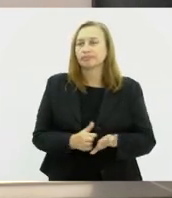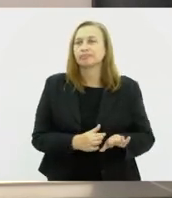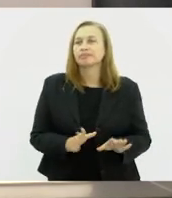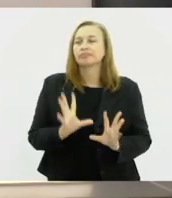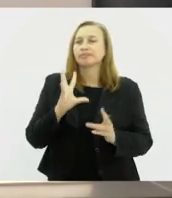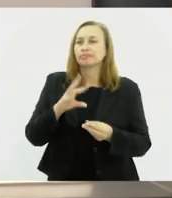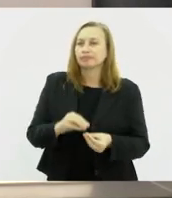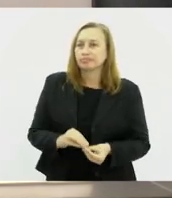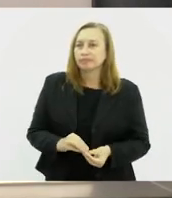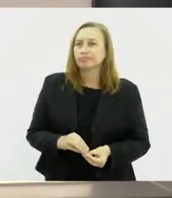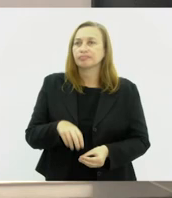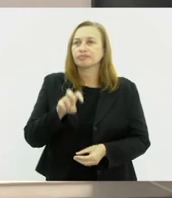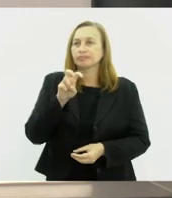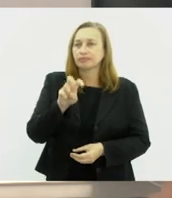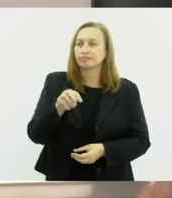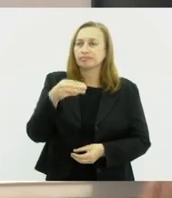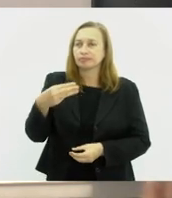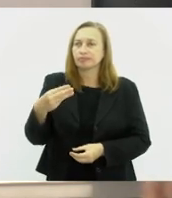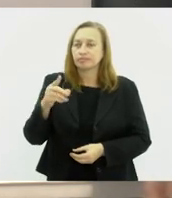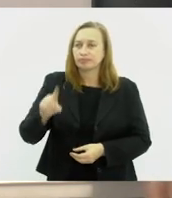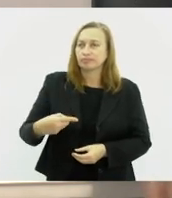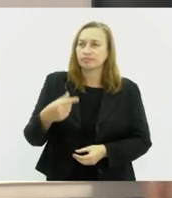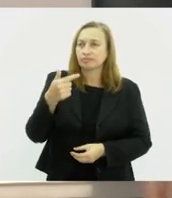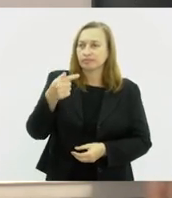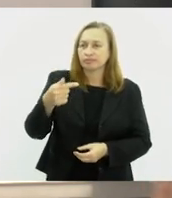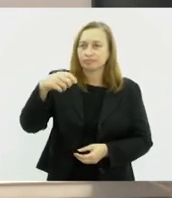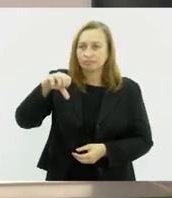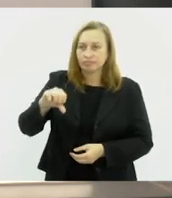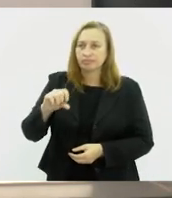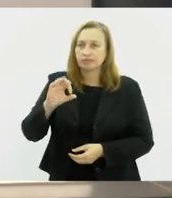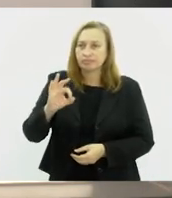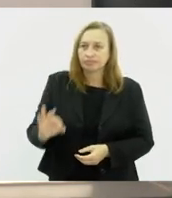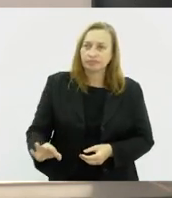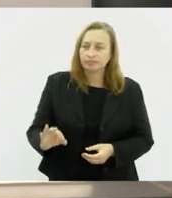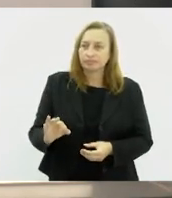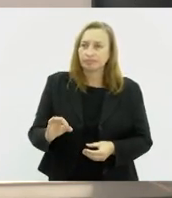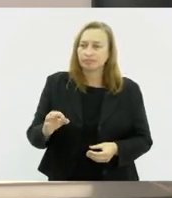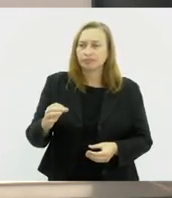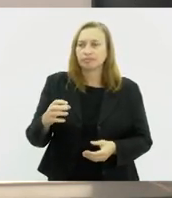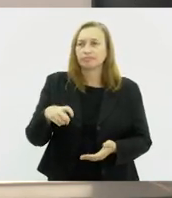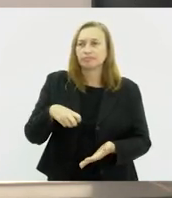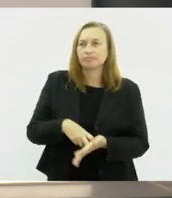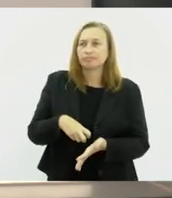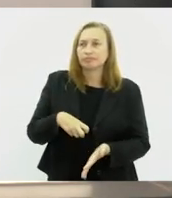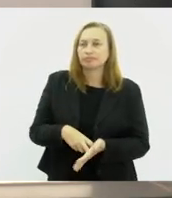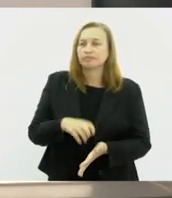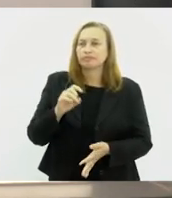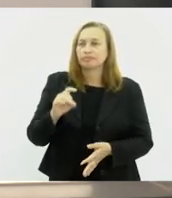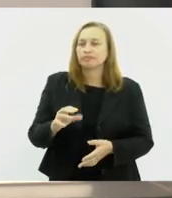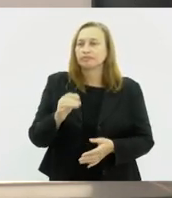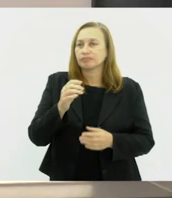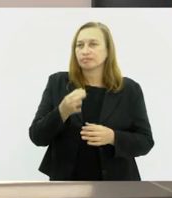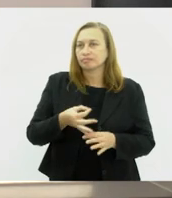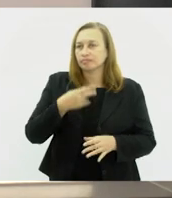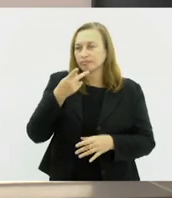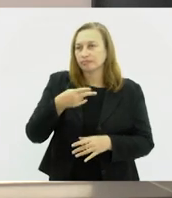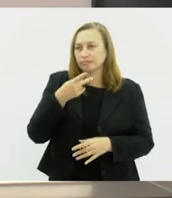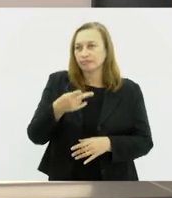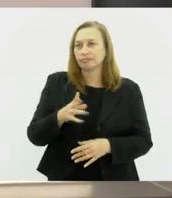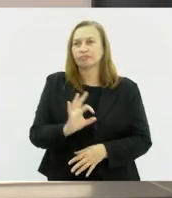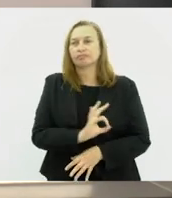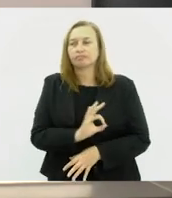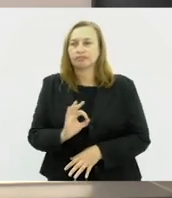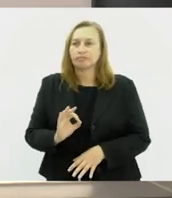concluiu que 53,7 das condenações baseiam-se apenas no depoimento dos agentes de